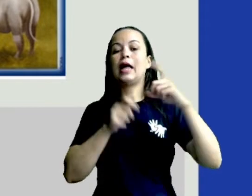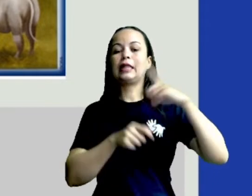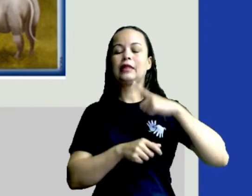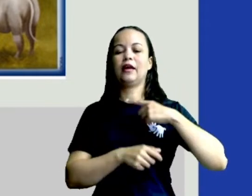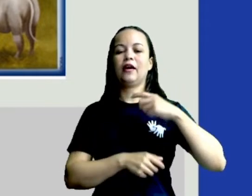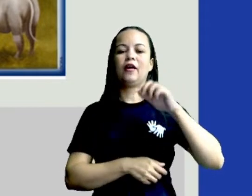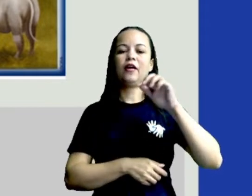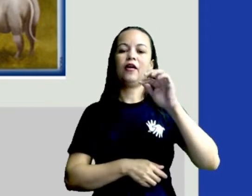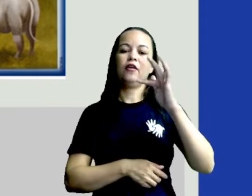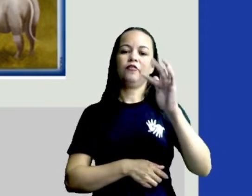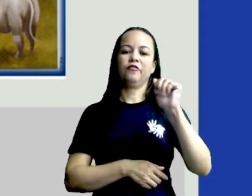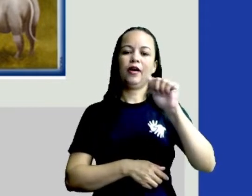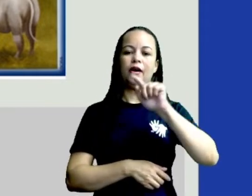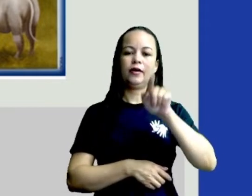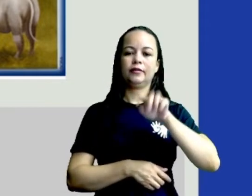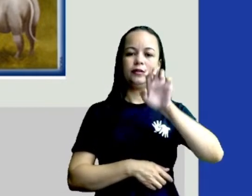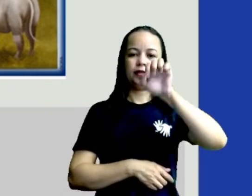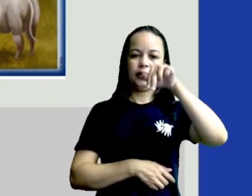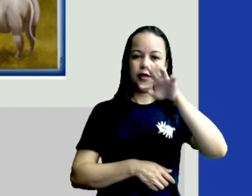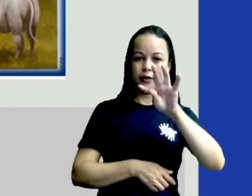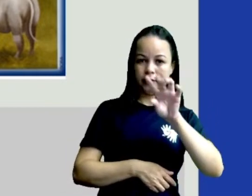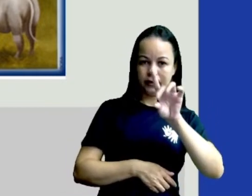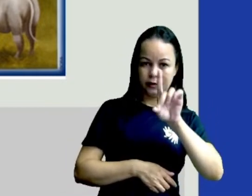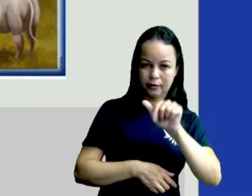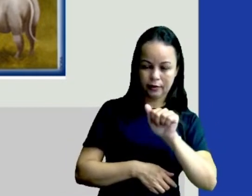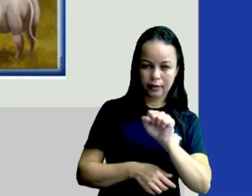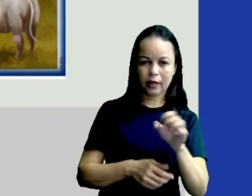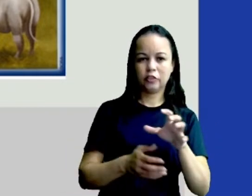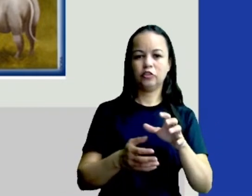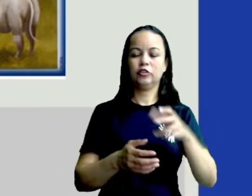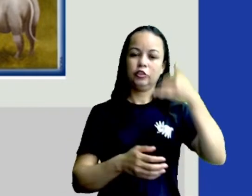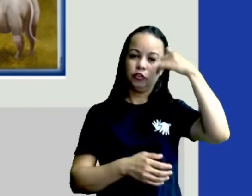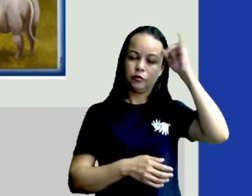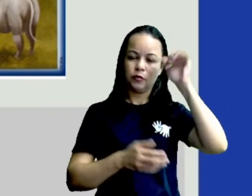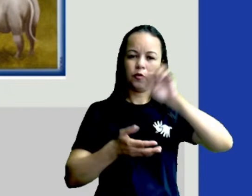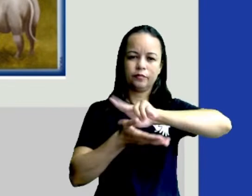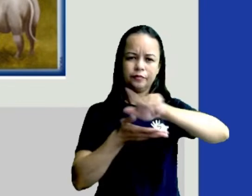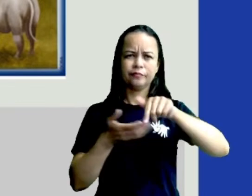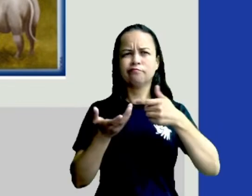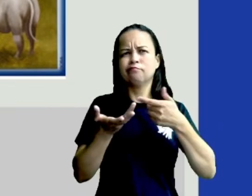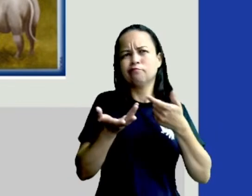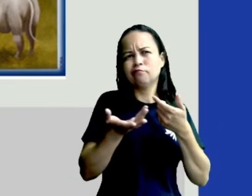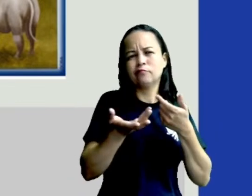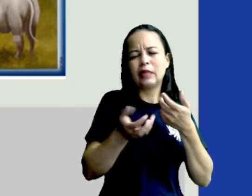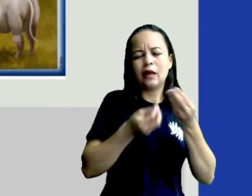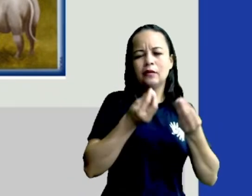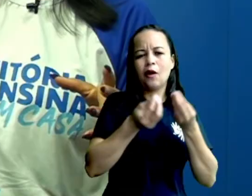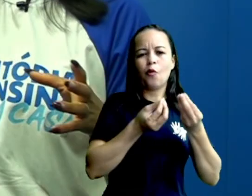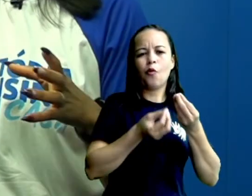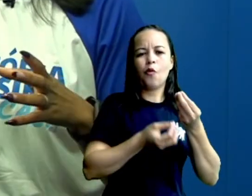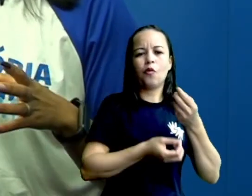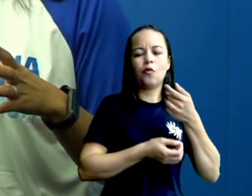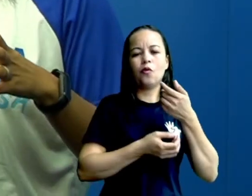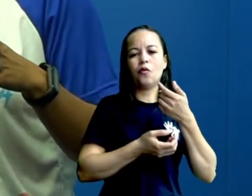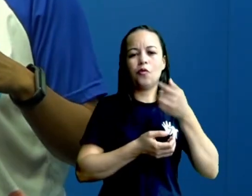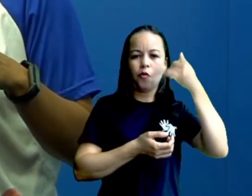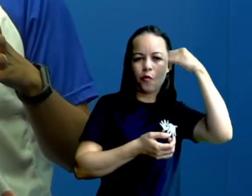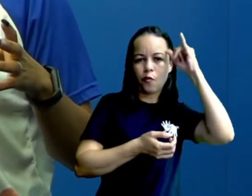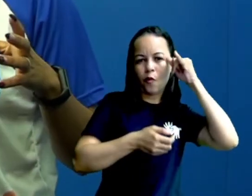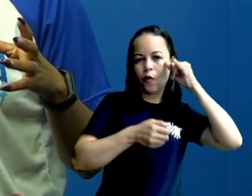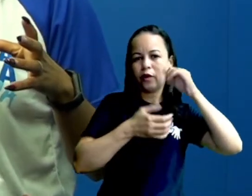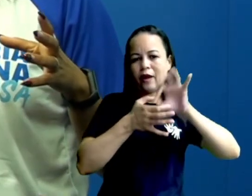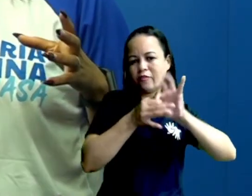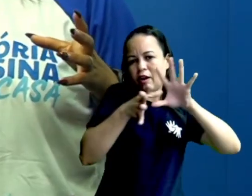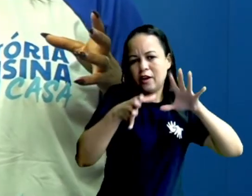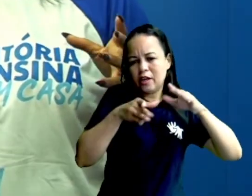como se deu. Os bois ficavam em regiões de cana-de-açúcar, aí ele vai comer, né, aquela planta que está ali. Então,